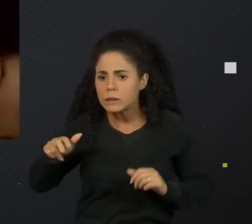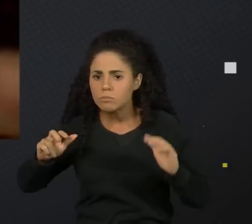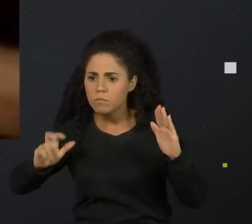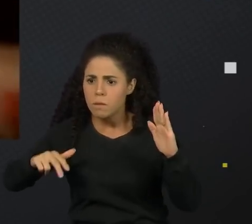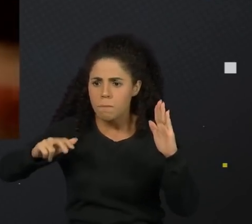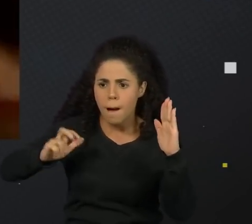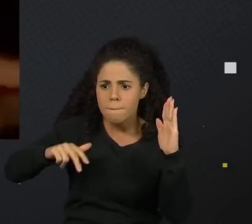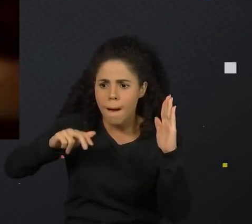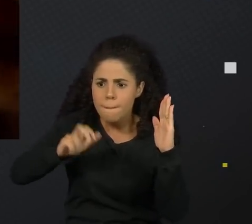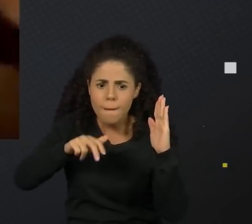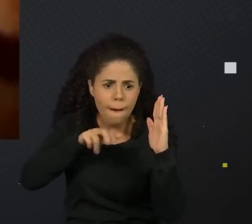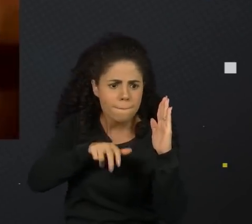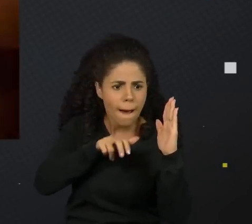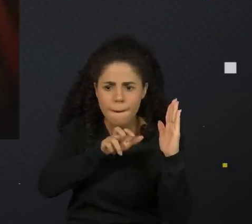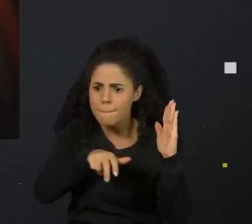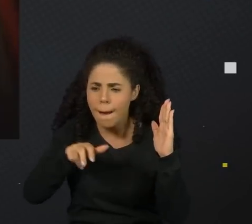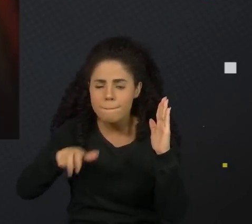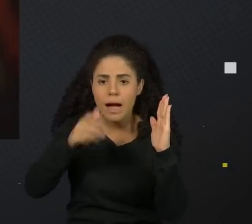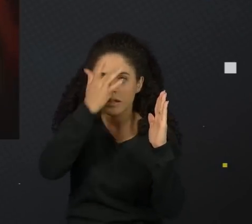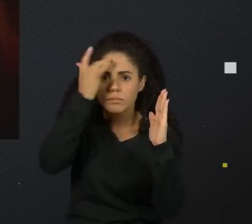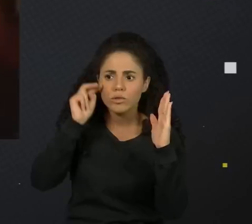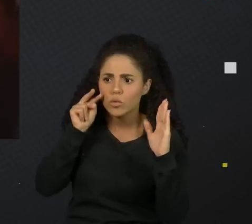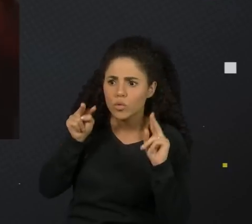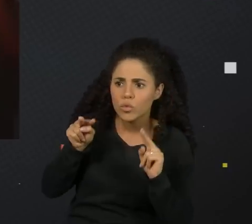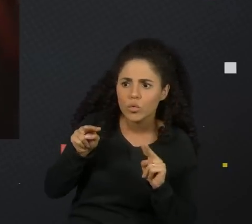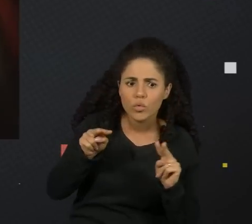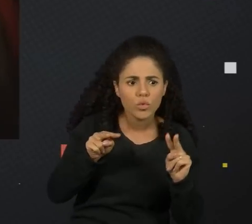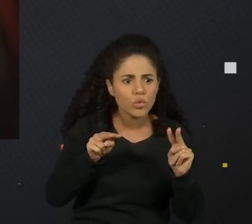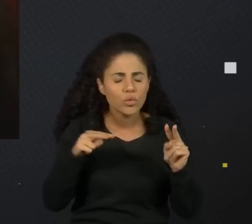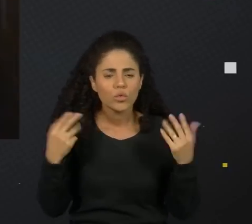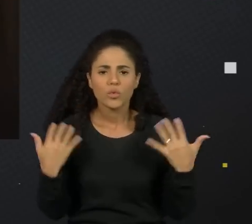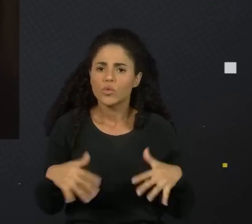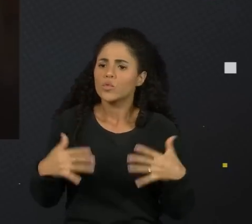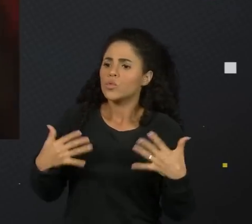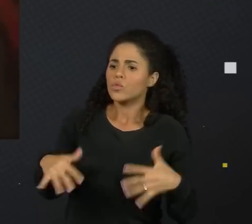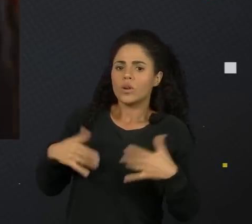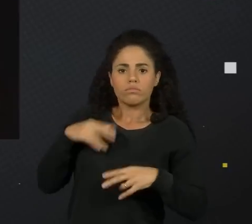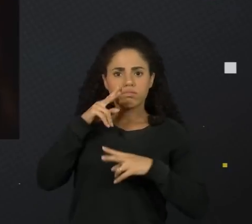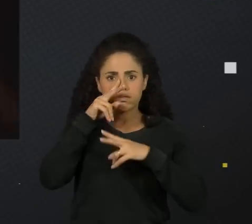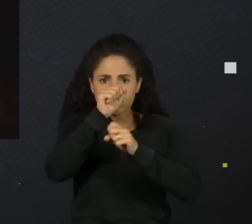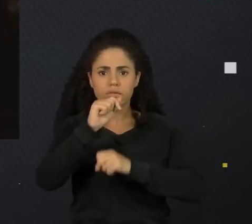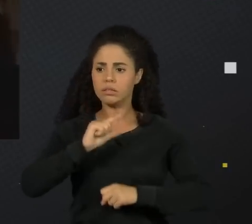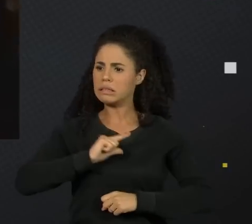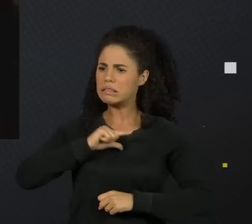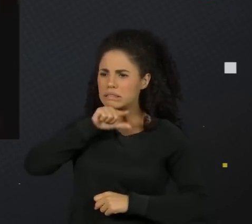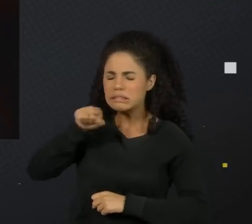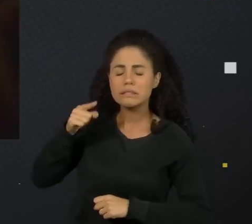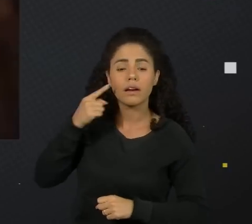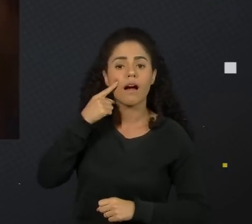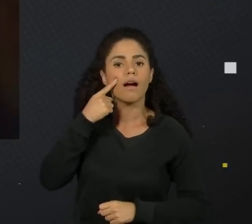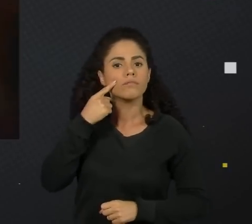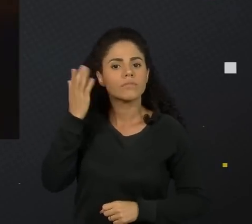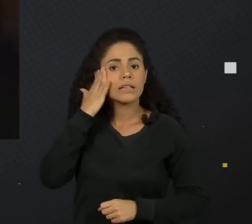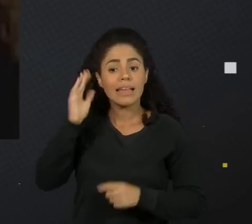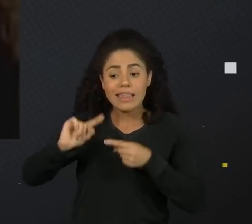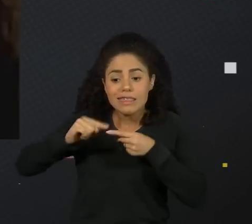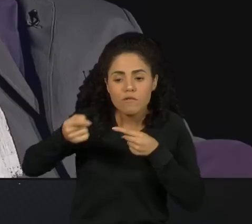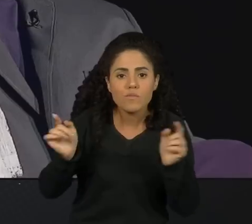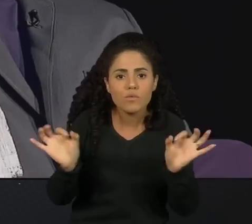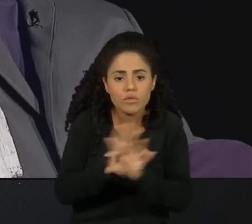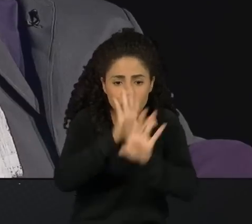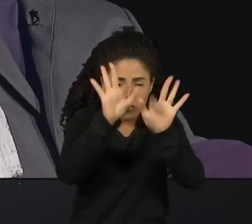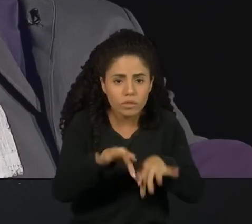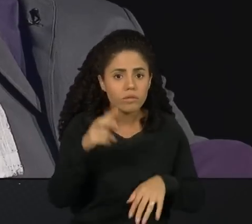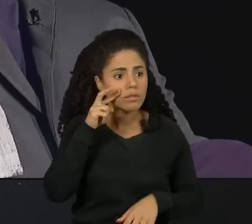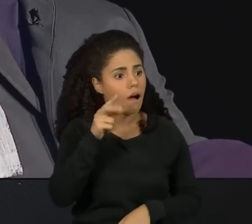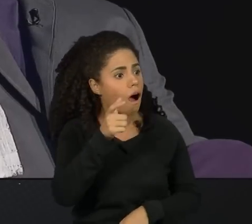público acompanhava a encenação, era assim, super intenso e forte. E ao final eu fiquei tão impressionado